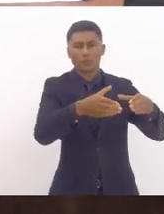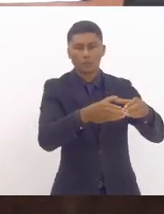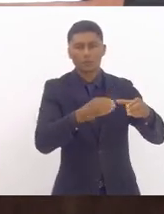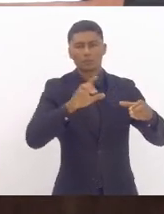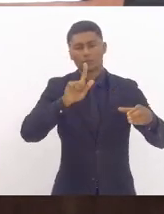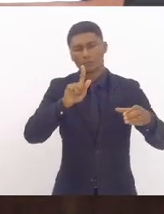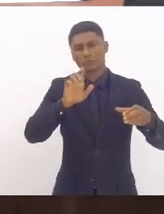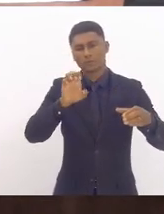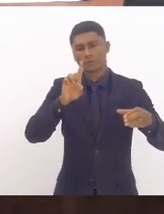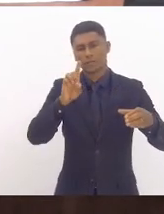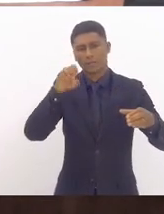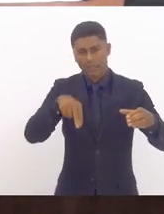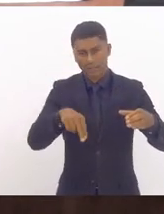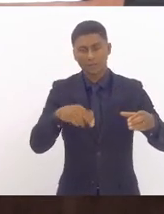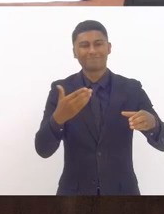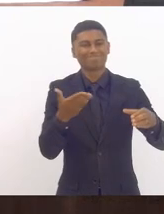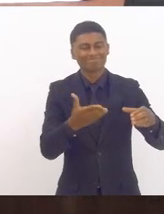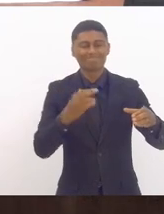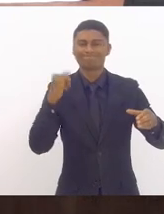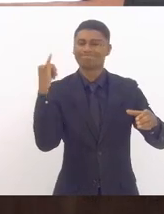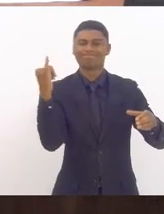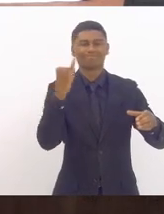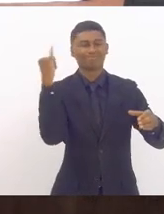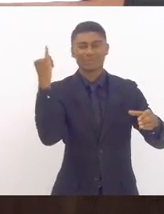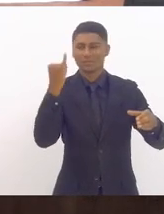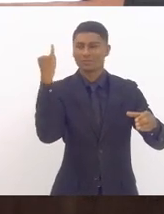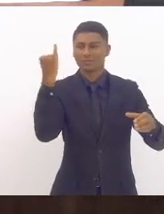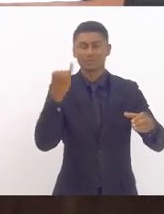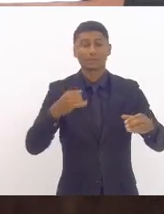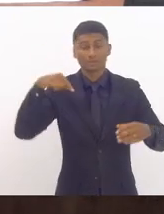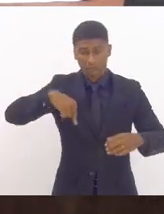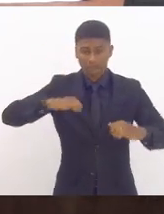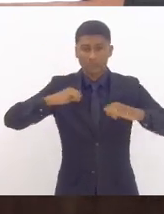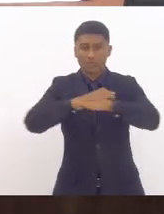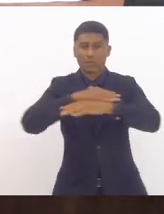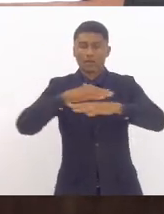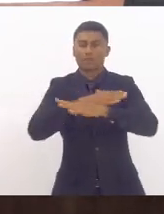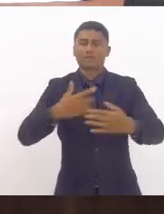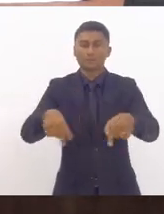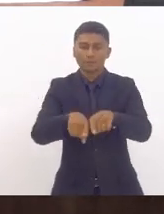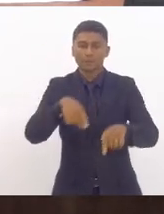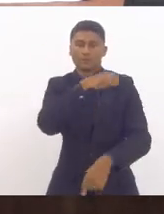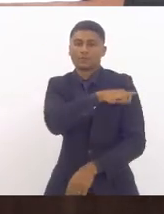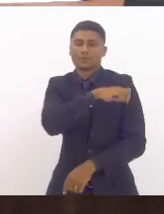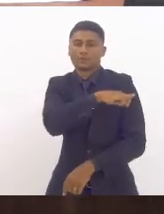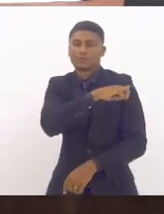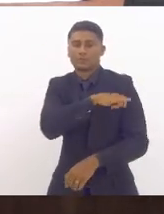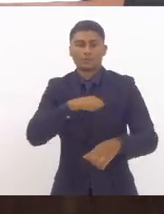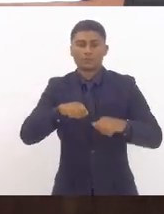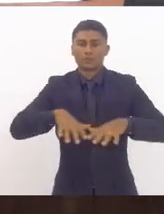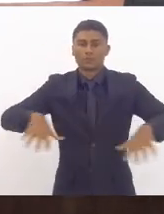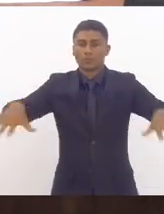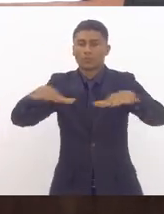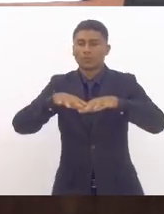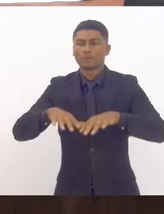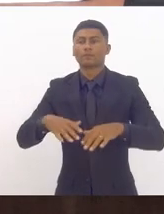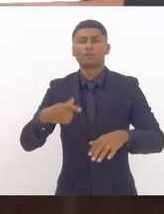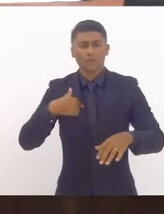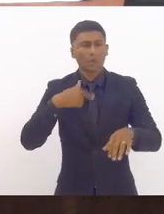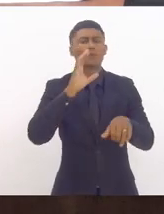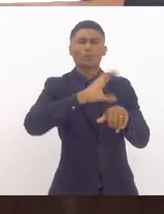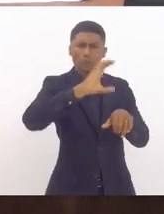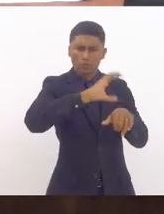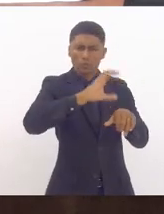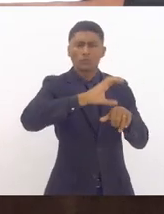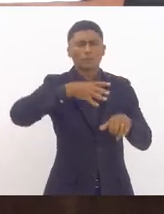senhora entender a importância do GEDEM para a nossa cidade e para todas as cidades do Rio de Janeiro, eu fiz lá com eles curso de bombeiro